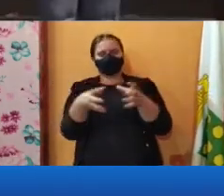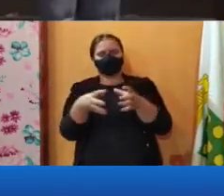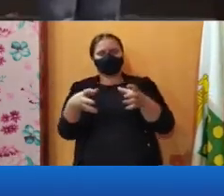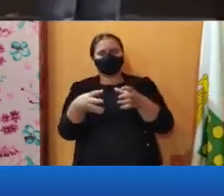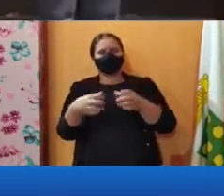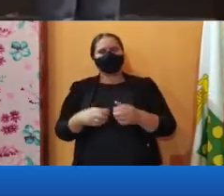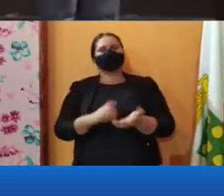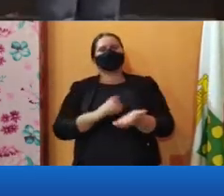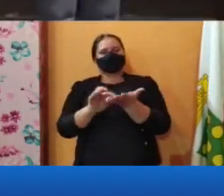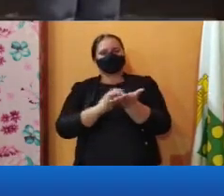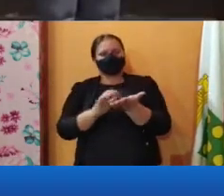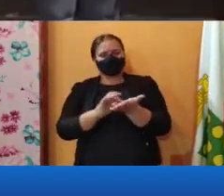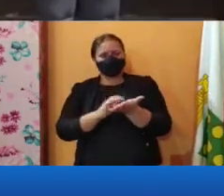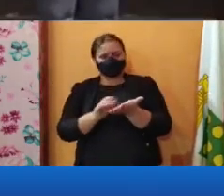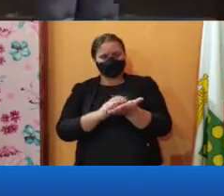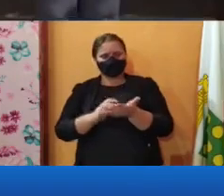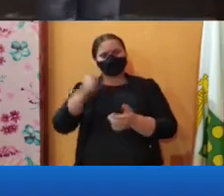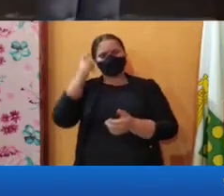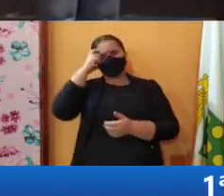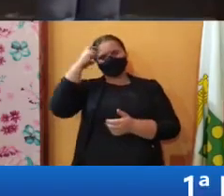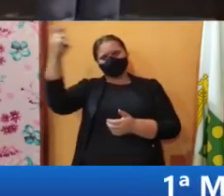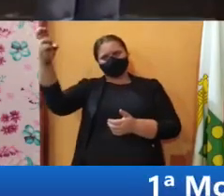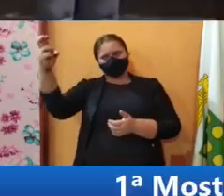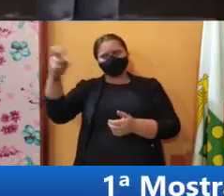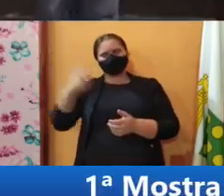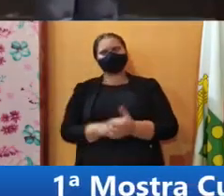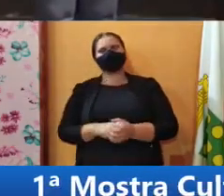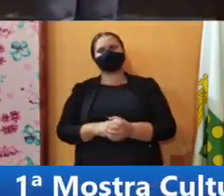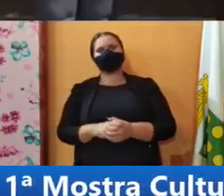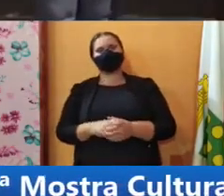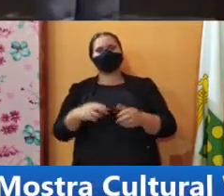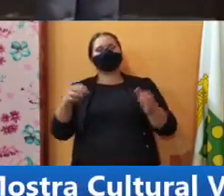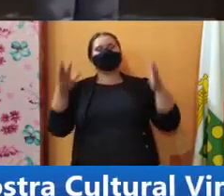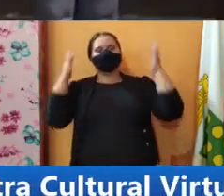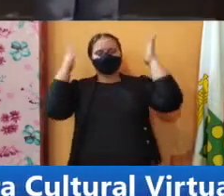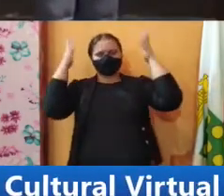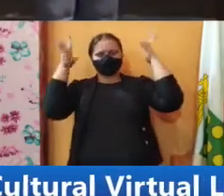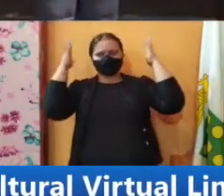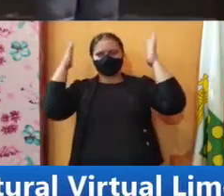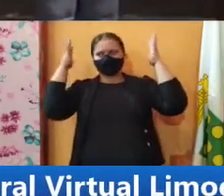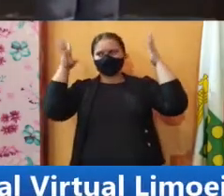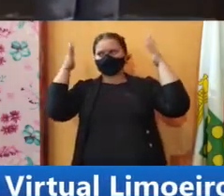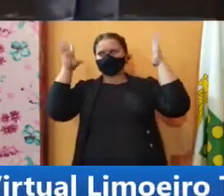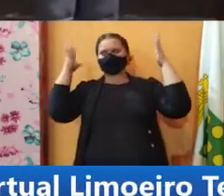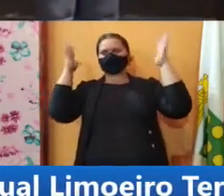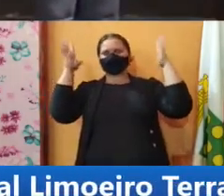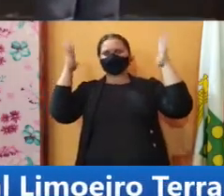de Cultura, Turismo, Lazer e Juventude, tá certo?